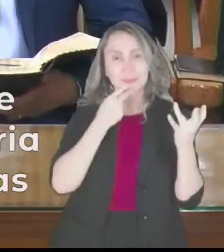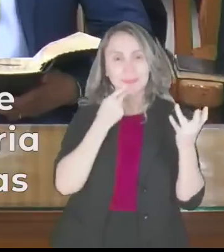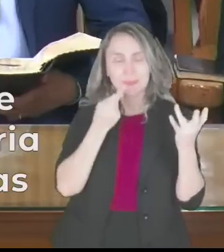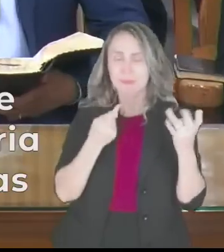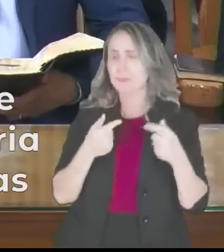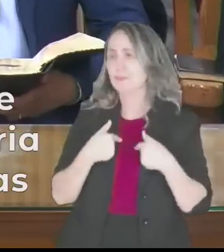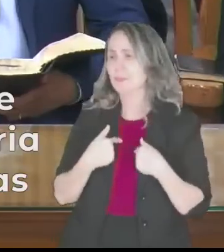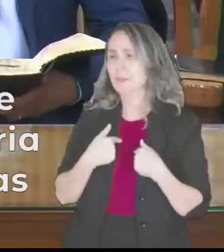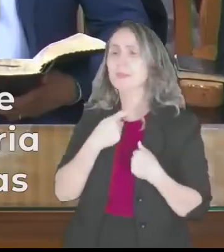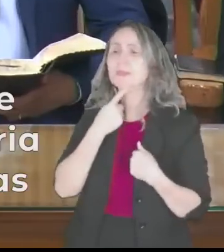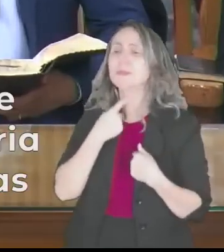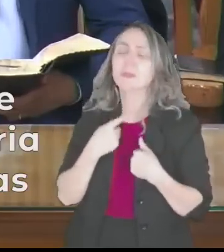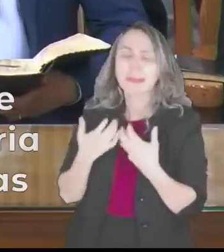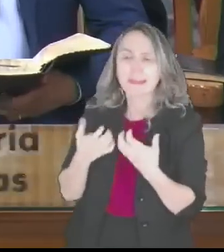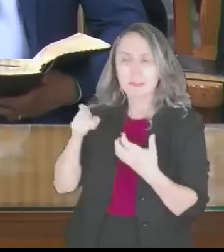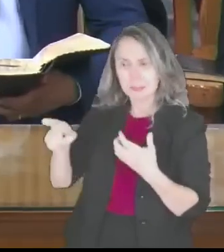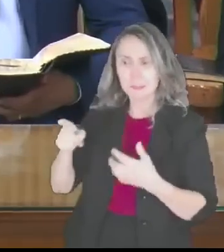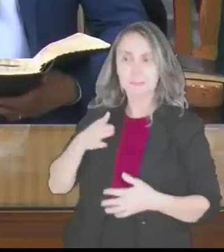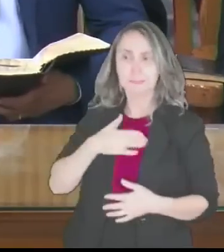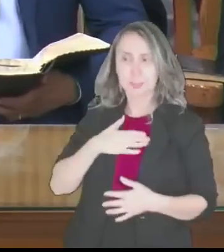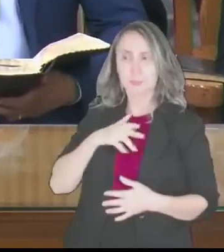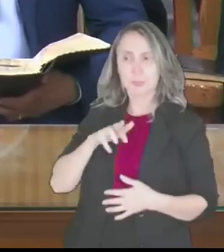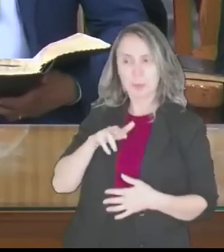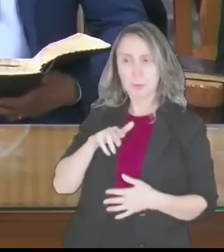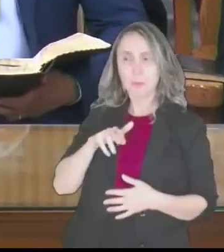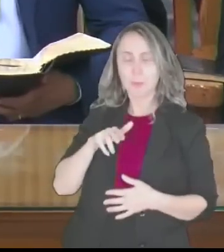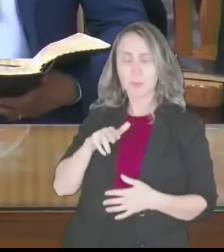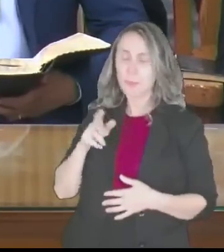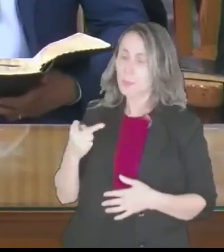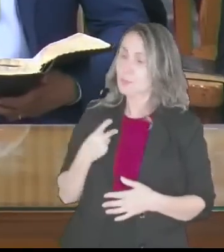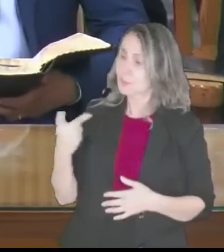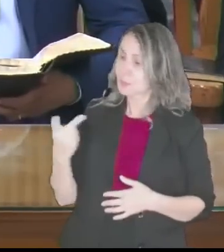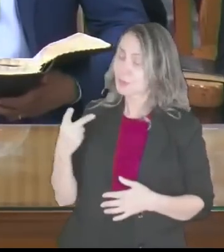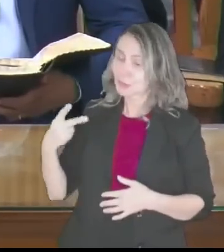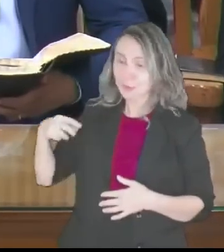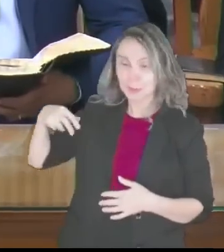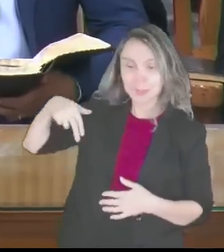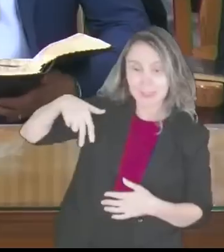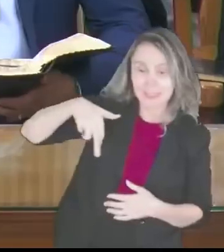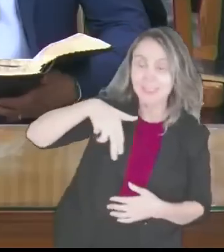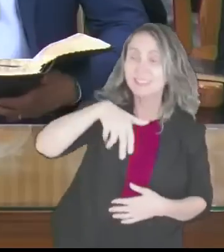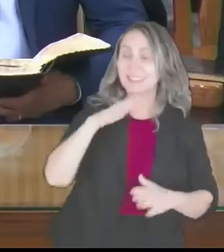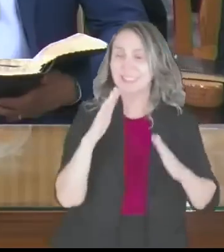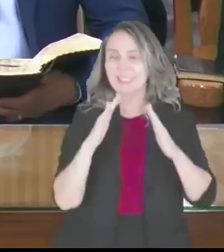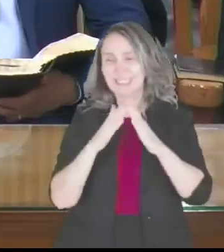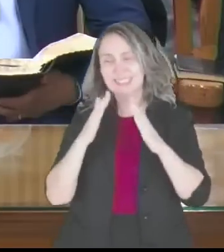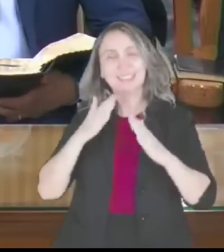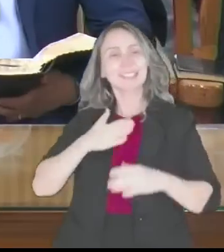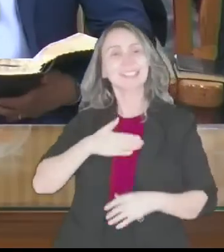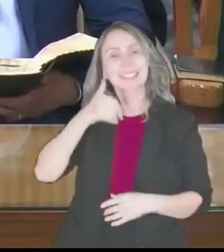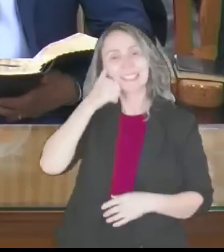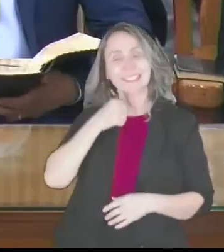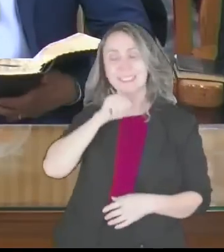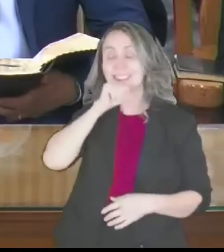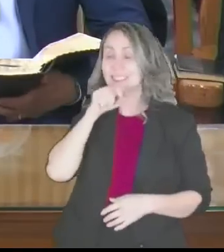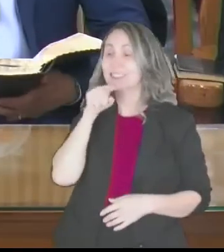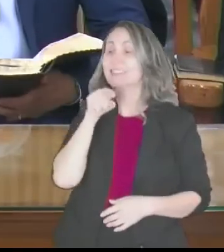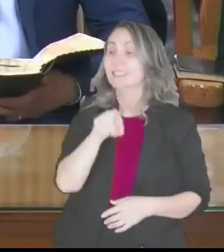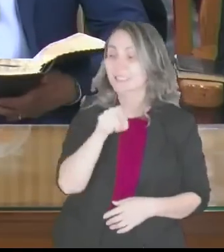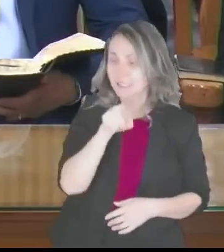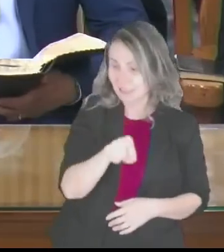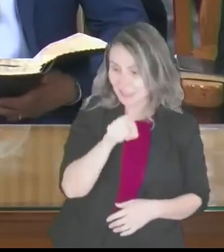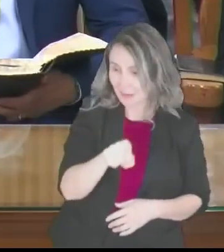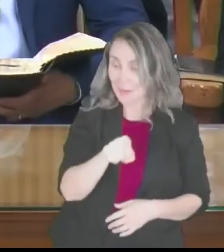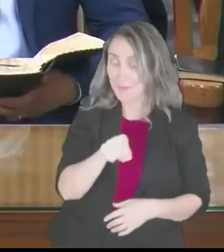meu irmão, e que nós vamos à casa da minha mãe, e lá você vai